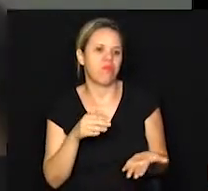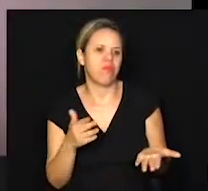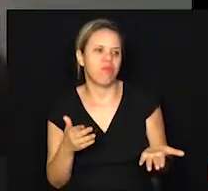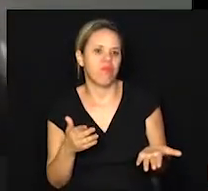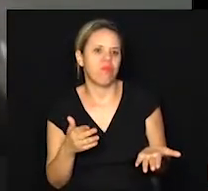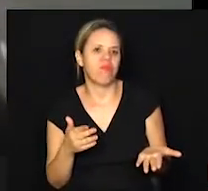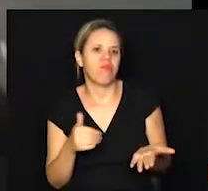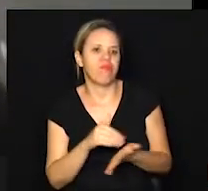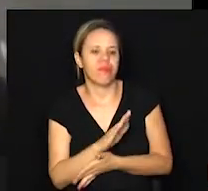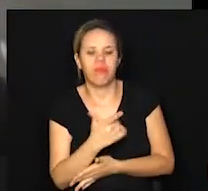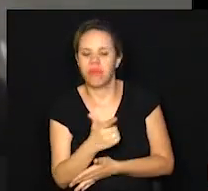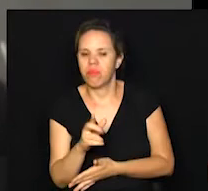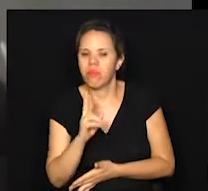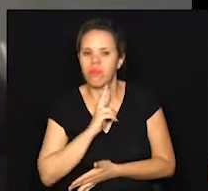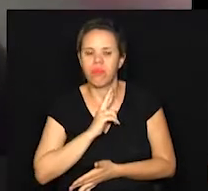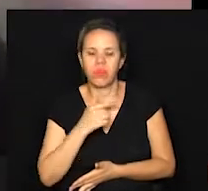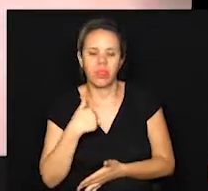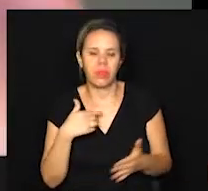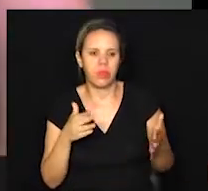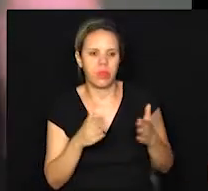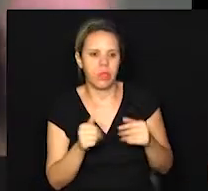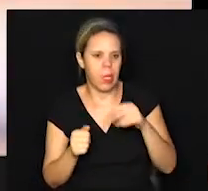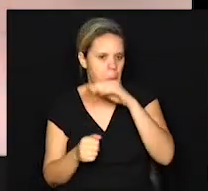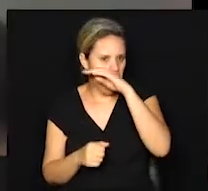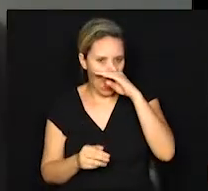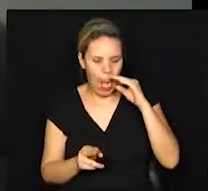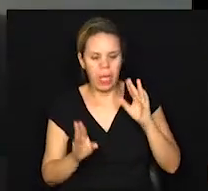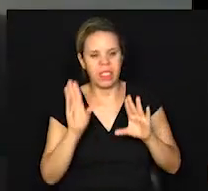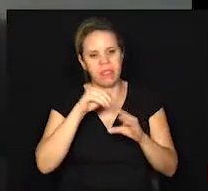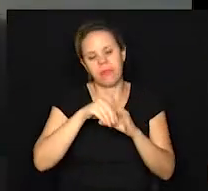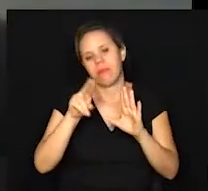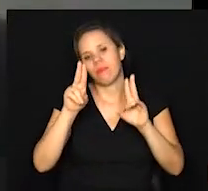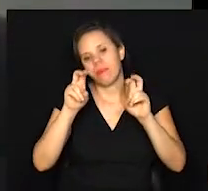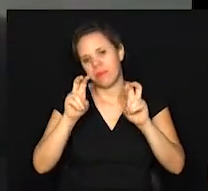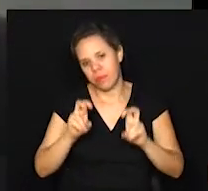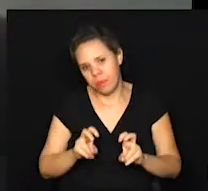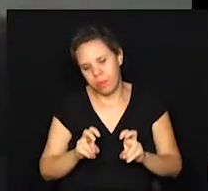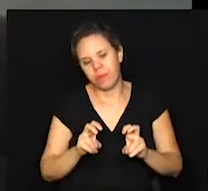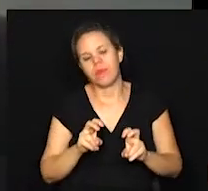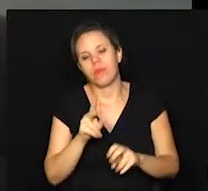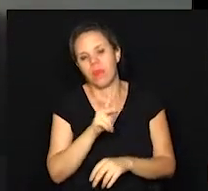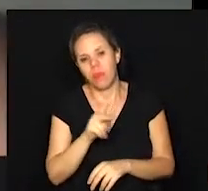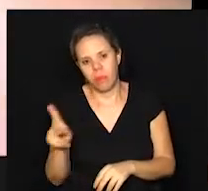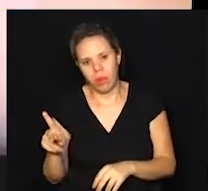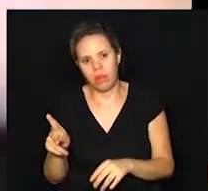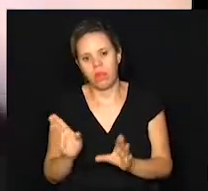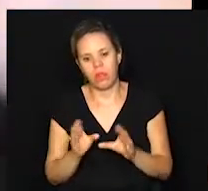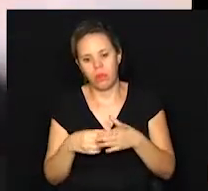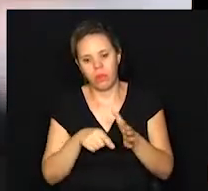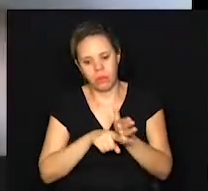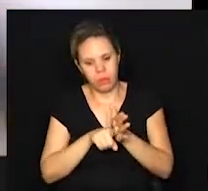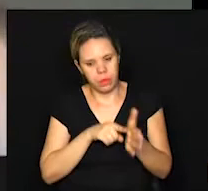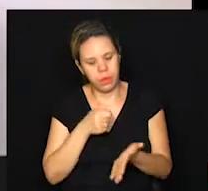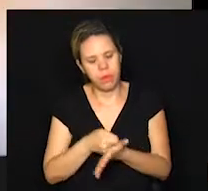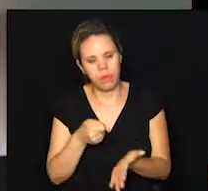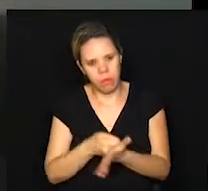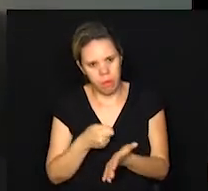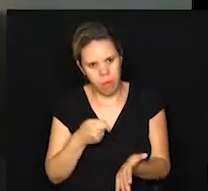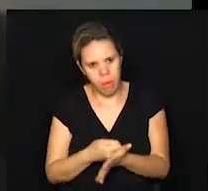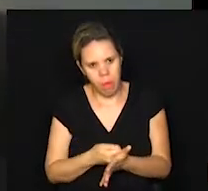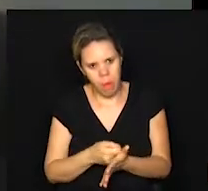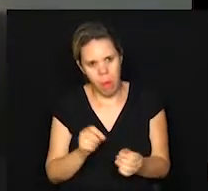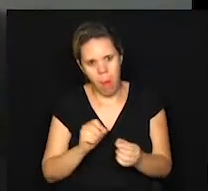não houve resposta para o meu pedido nos termos que a presidenta da comissão sindicante exigiu que fosse